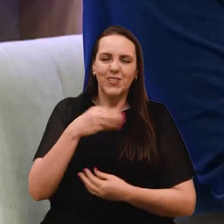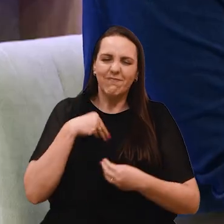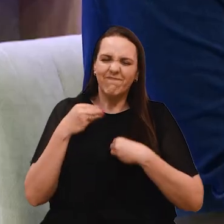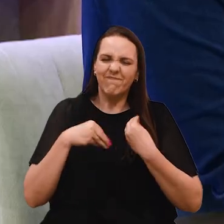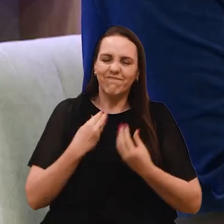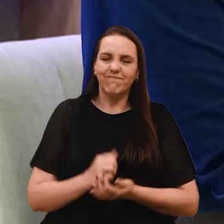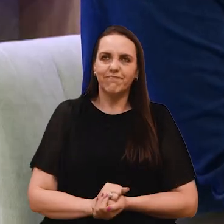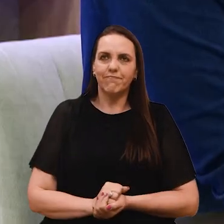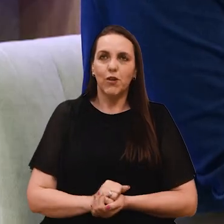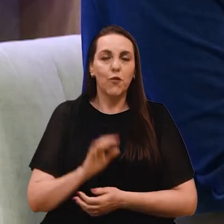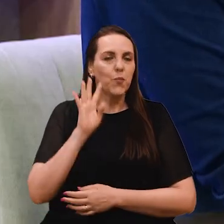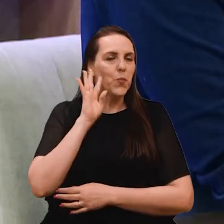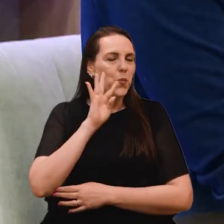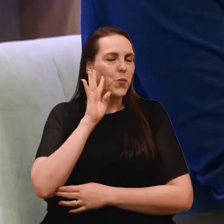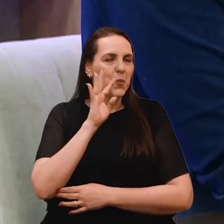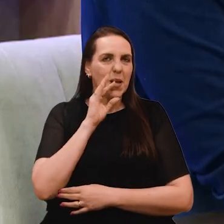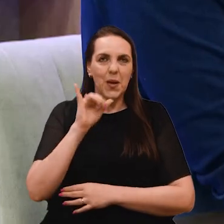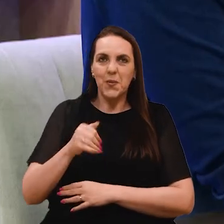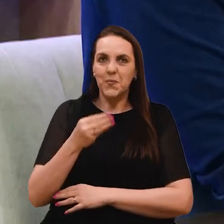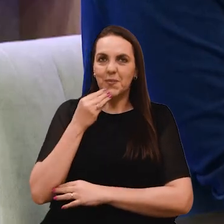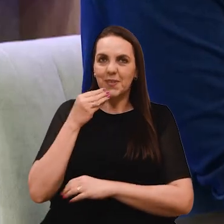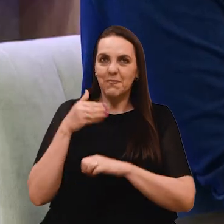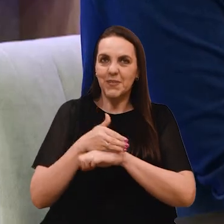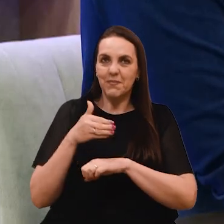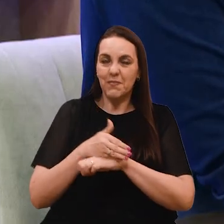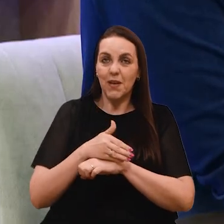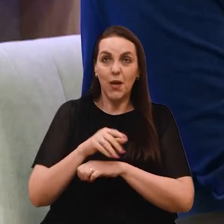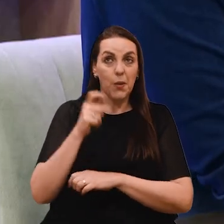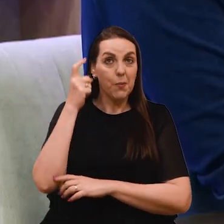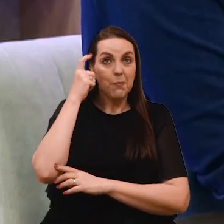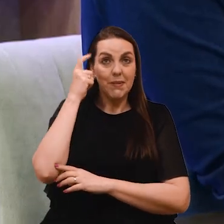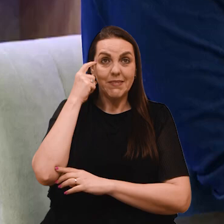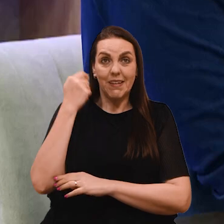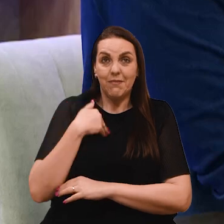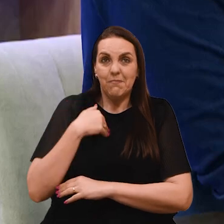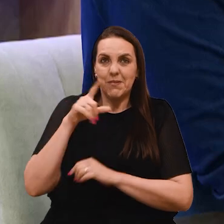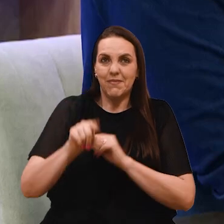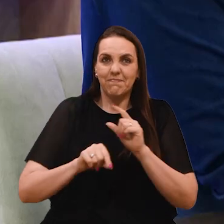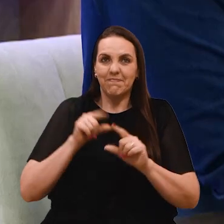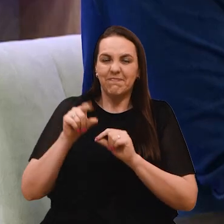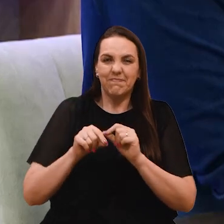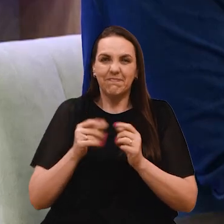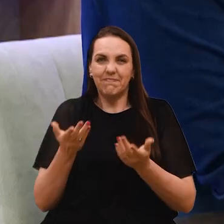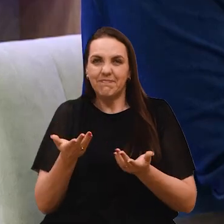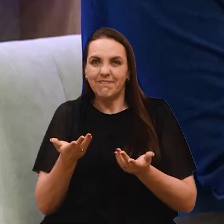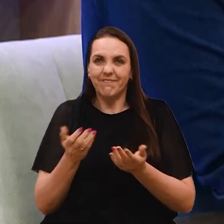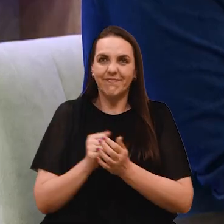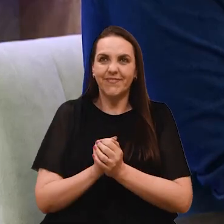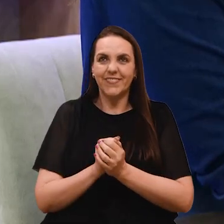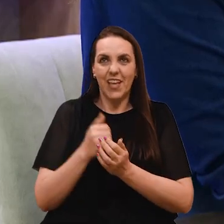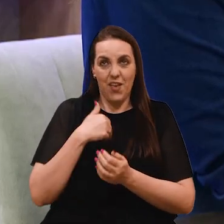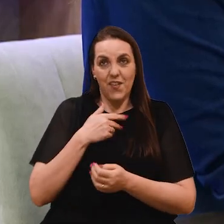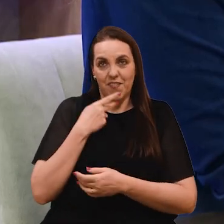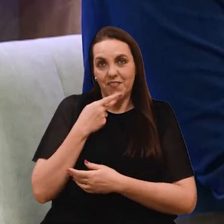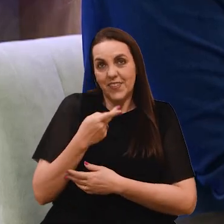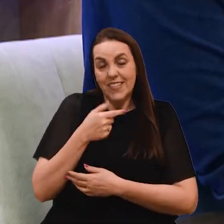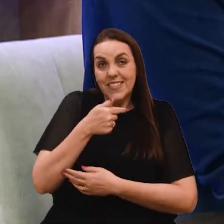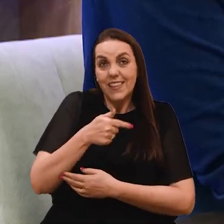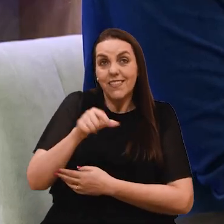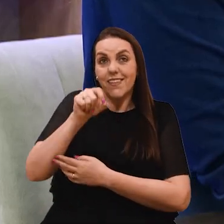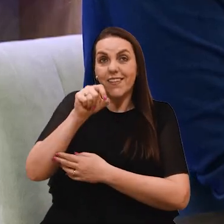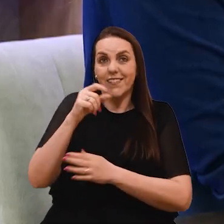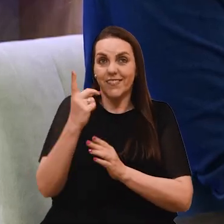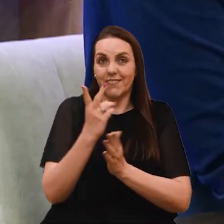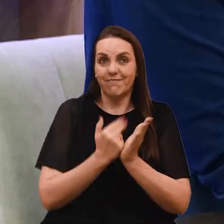Foi bem legal a oportunidade de participar, né? Mas eu não esperava que o meu ia ser escolhido, ainda mais de concorrendo a 70 desenhos, né? Eu